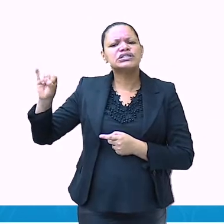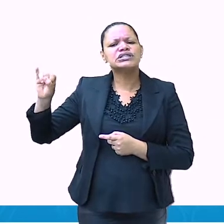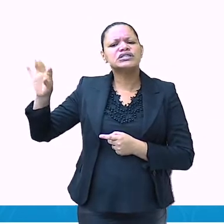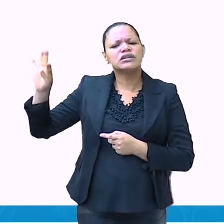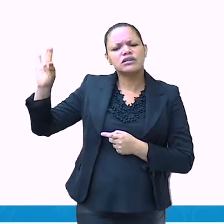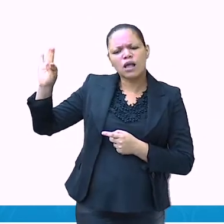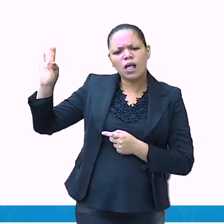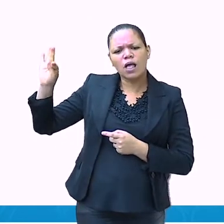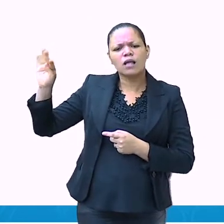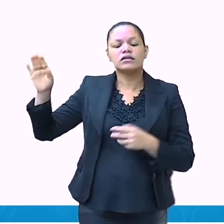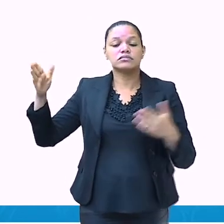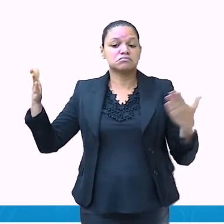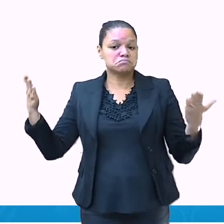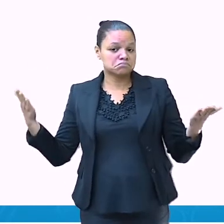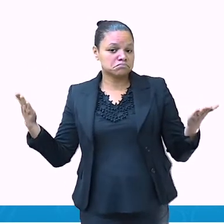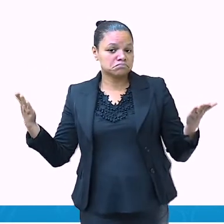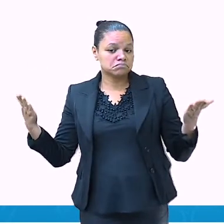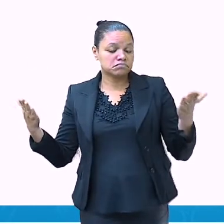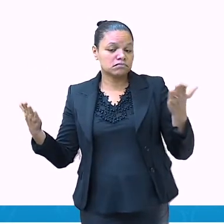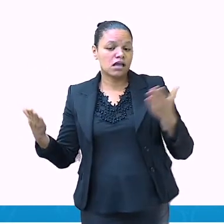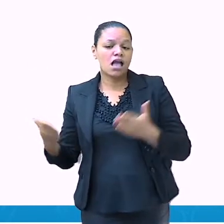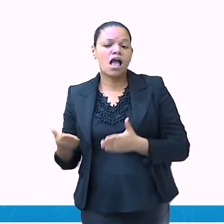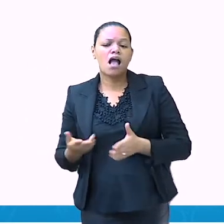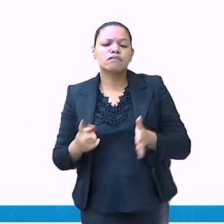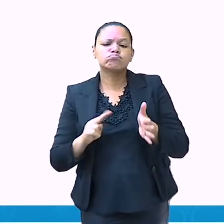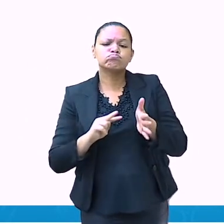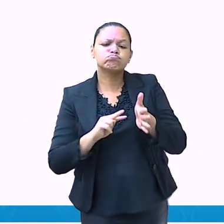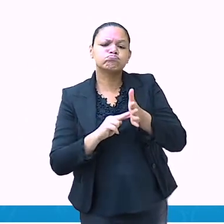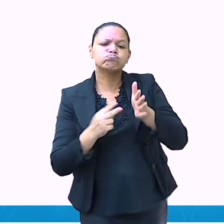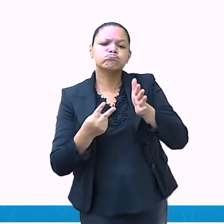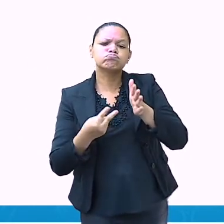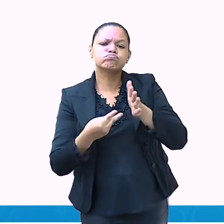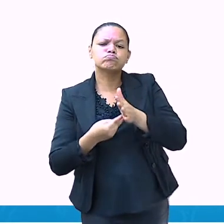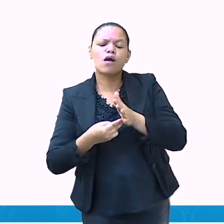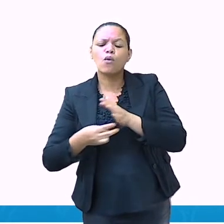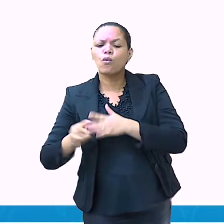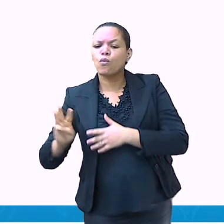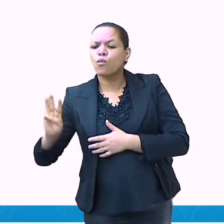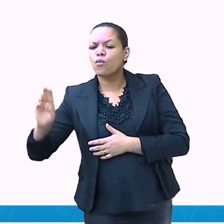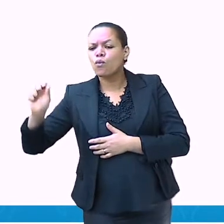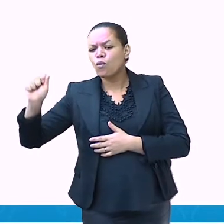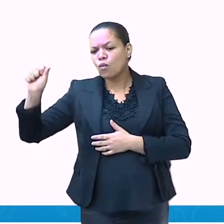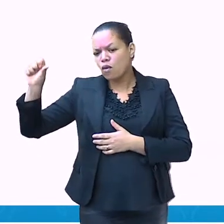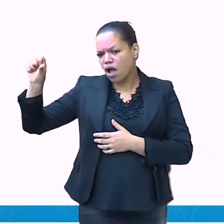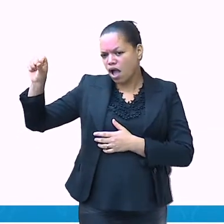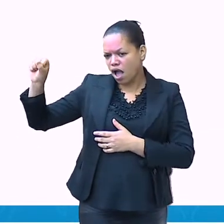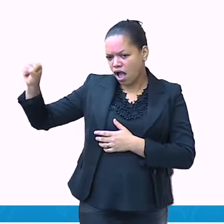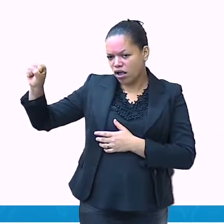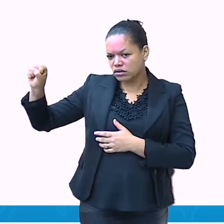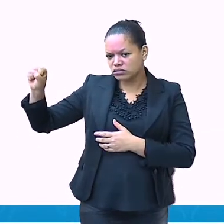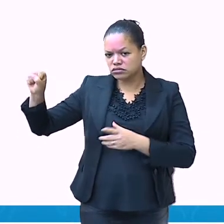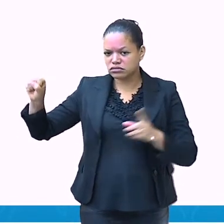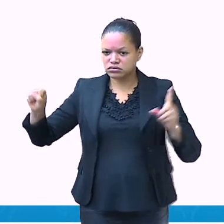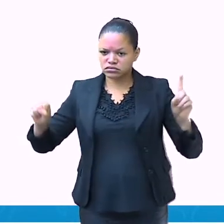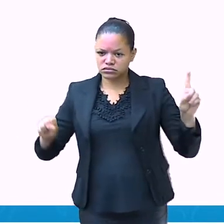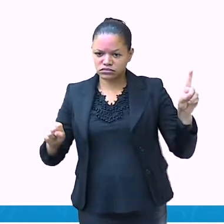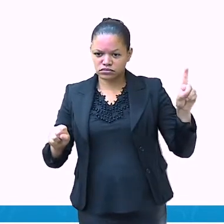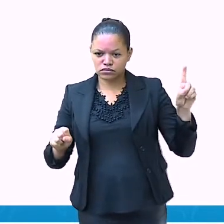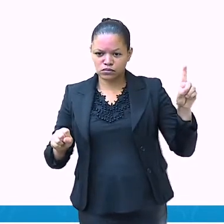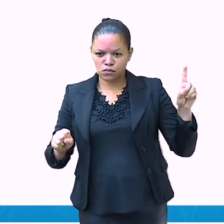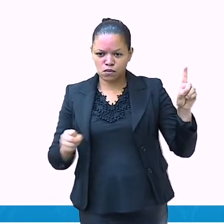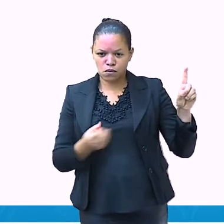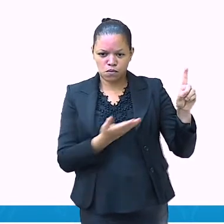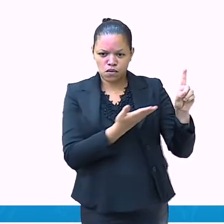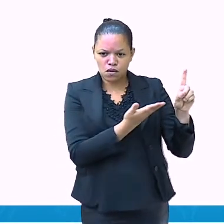Nós podemos simplificar e falar I wasn't. Quando eu falo he, é